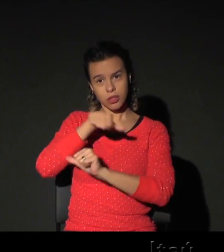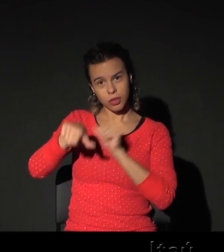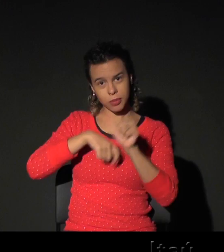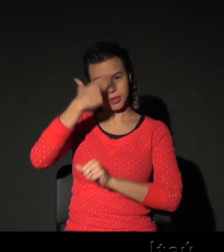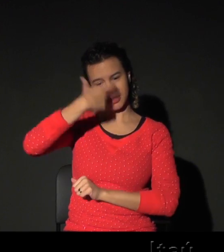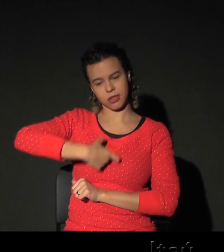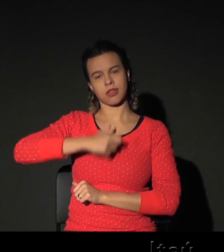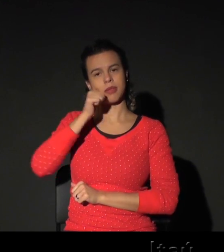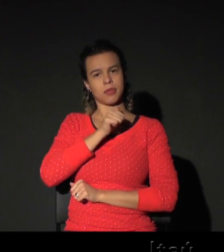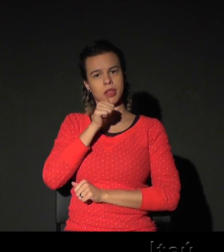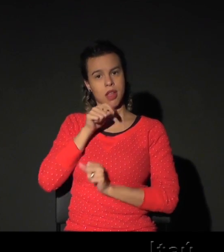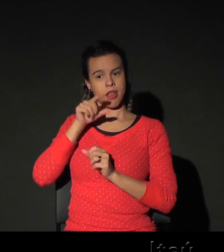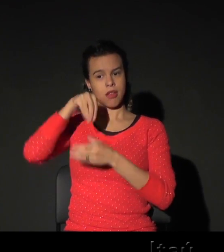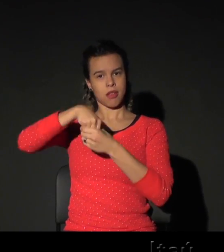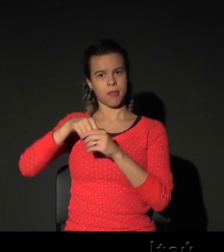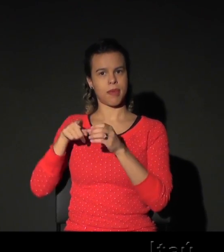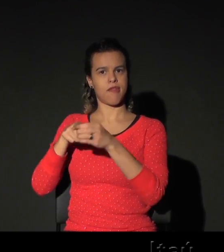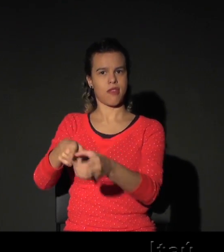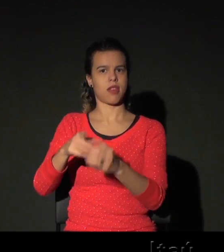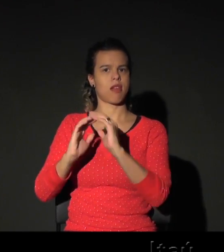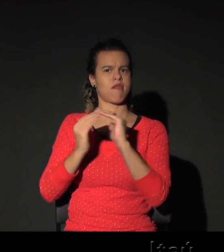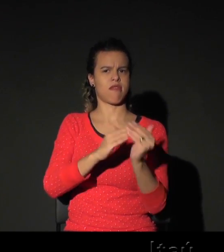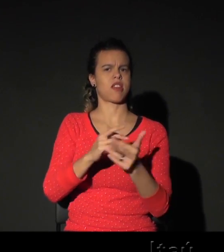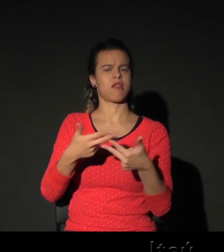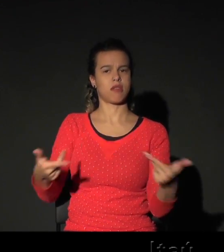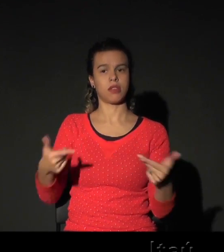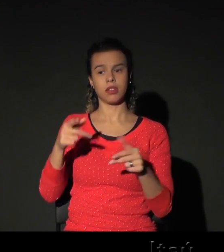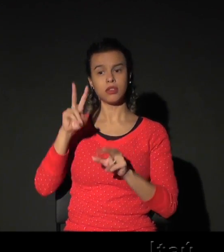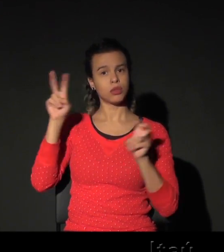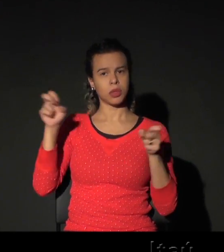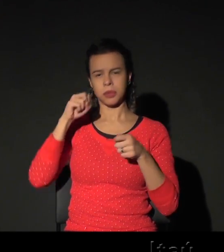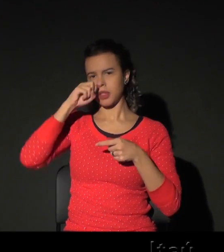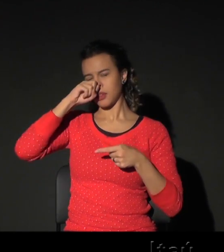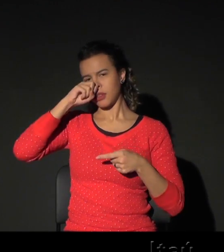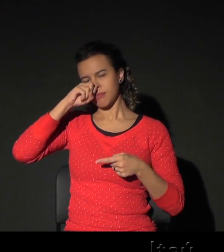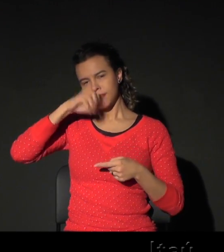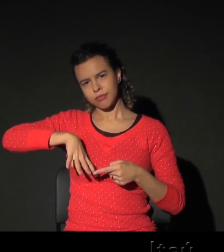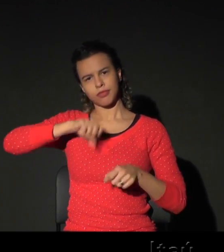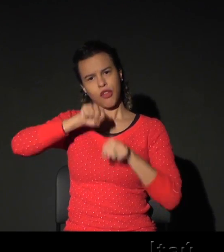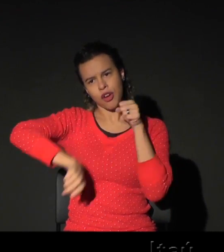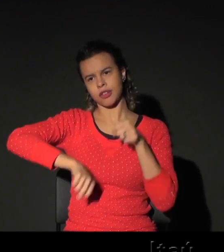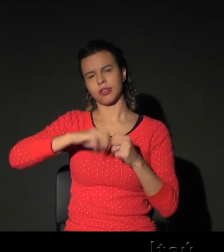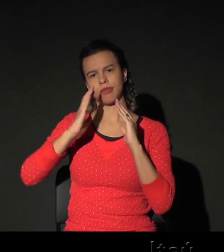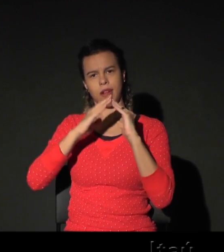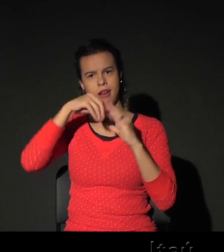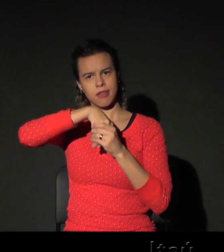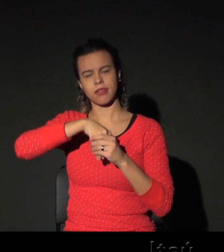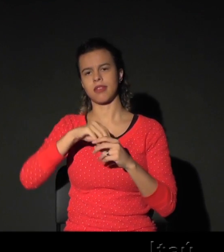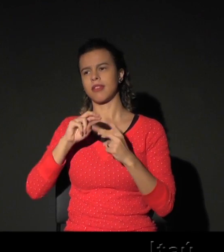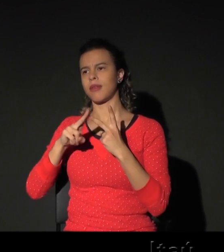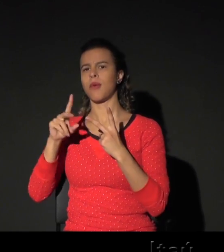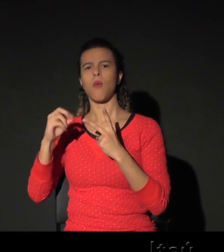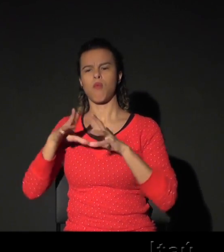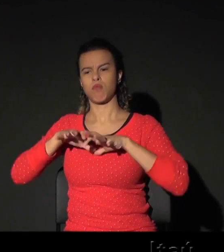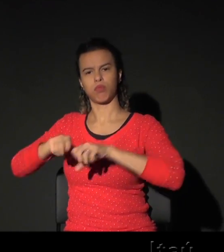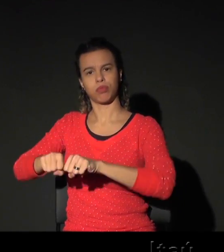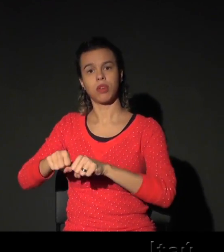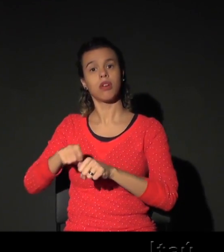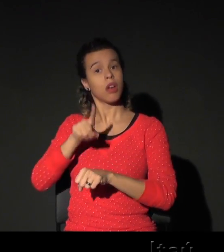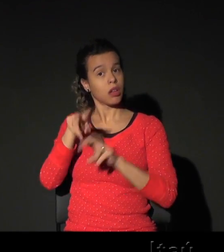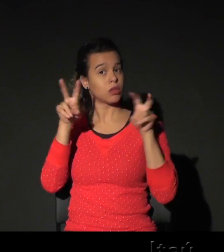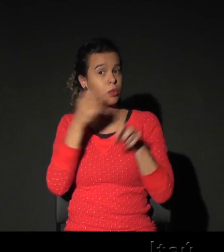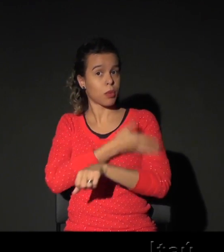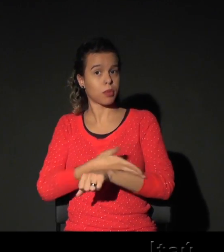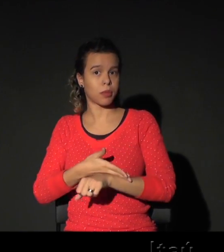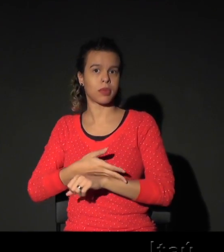comportamento das mulheres na periferia falando de violência eh doméstica falando das relações de de dominação no campo do comportamento